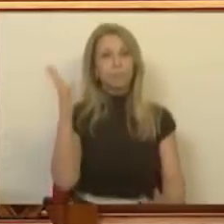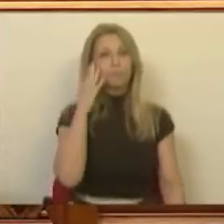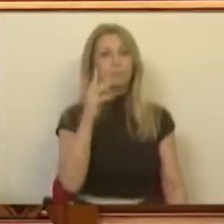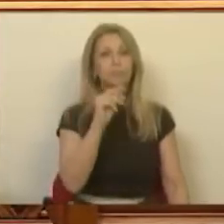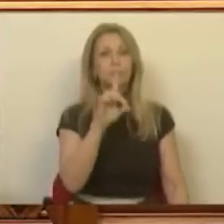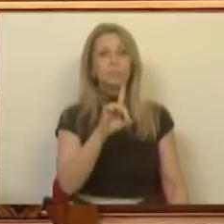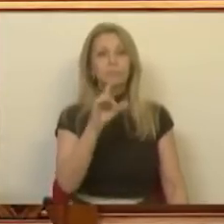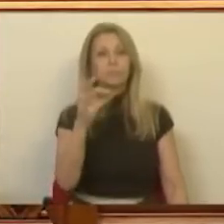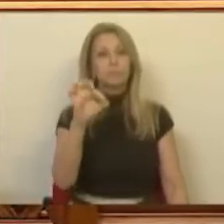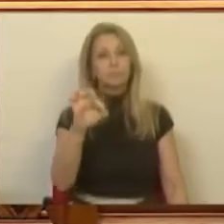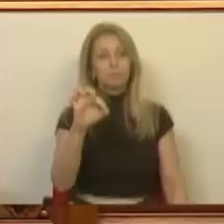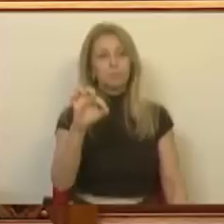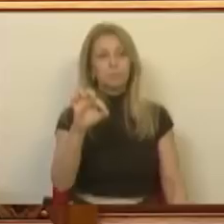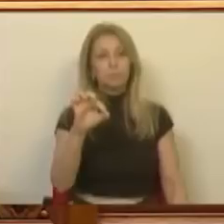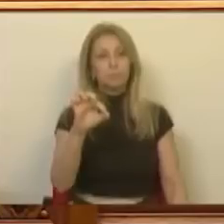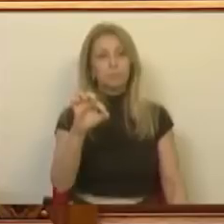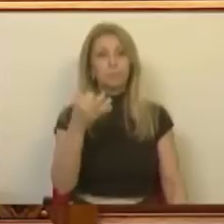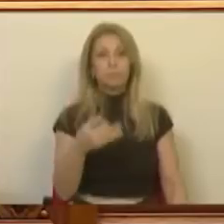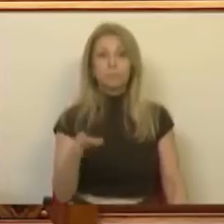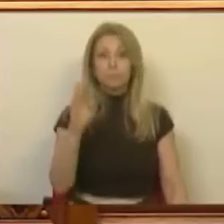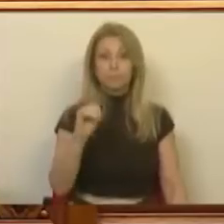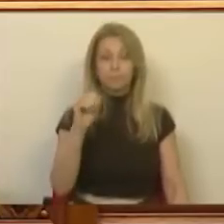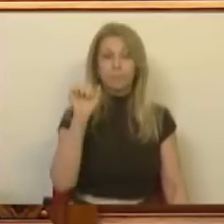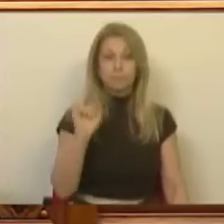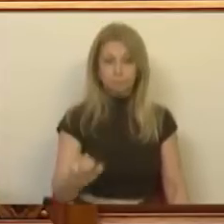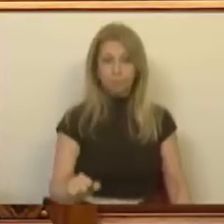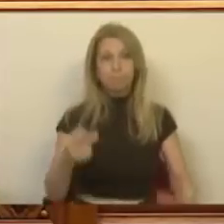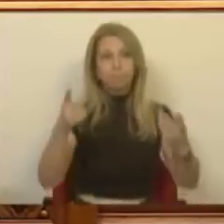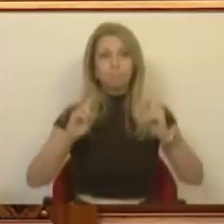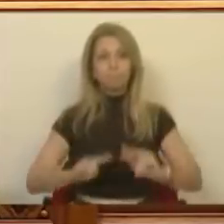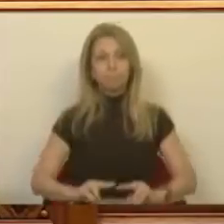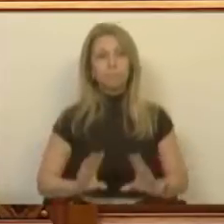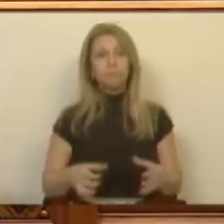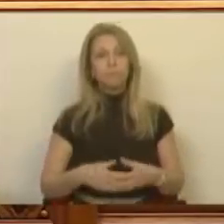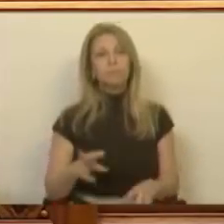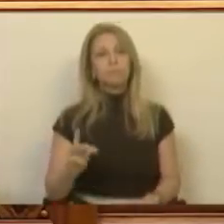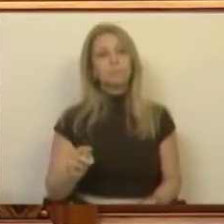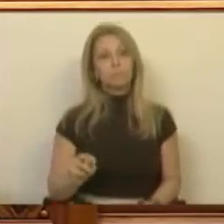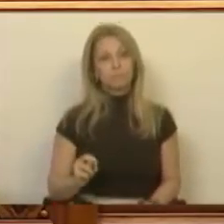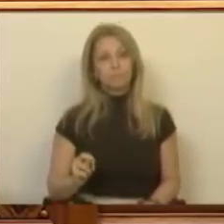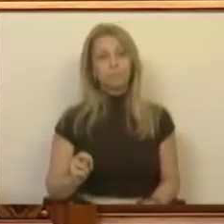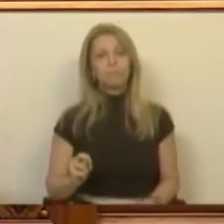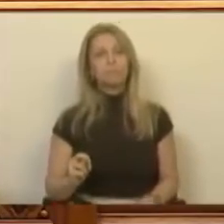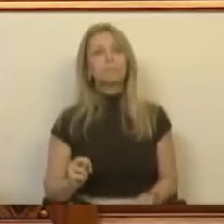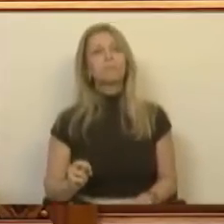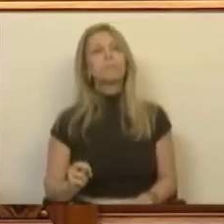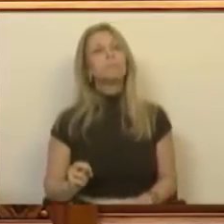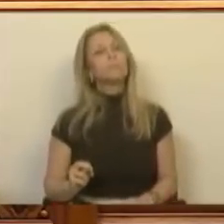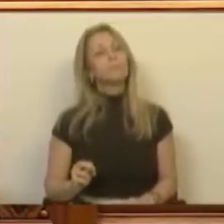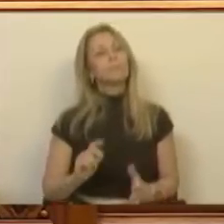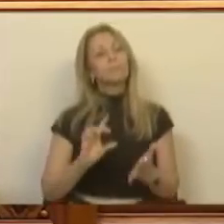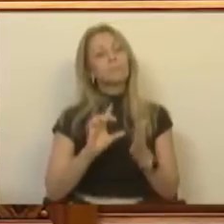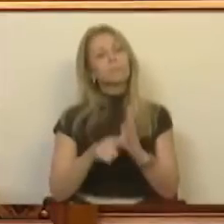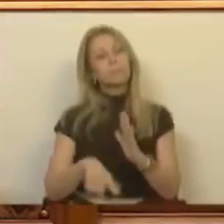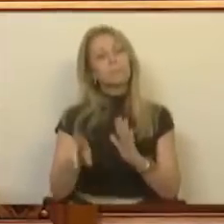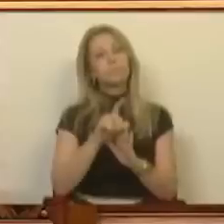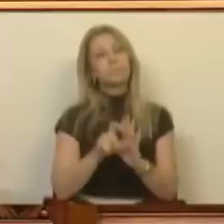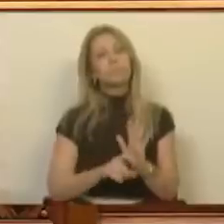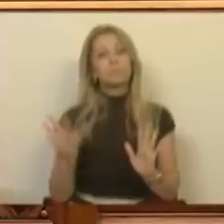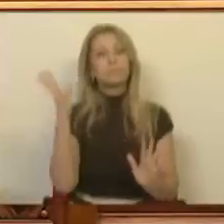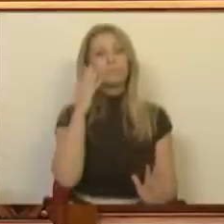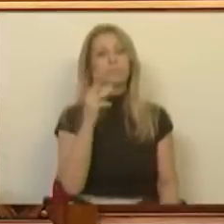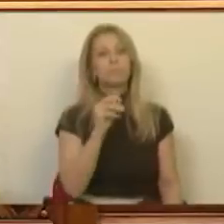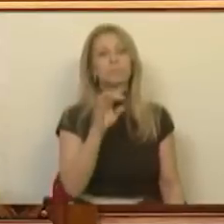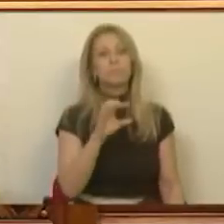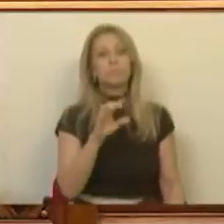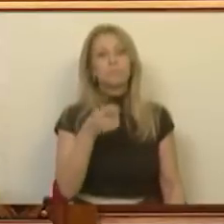368 do partido socialista que deixa a décima terceira comissão o projeto resolução número